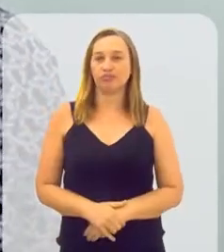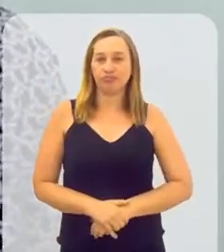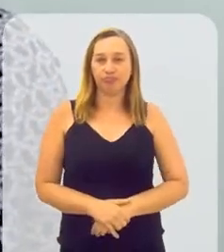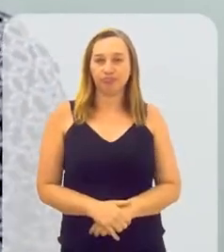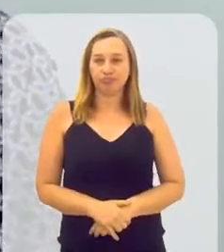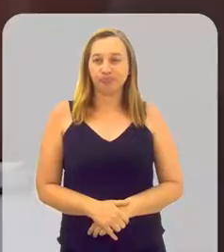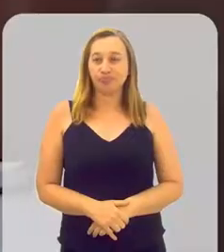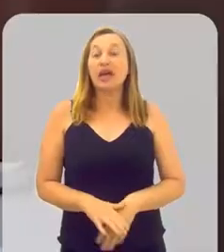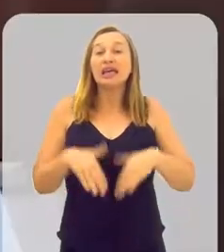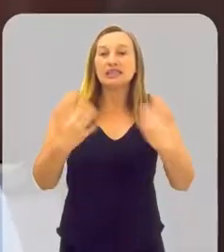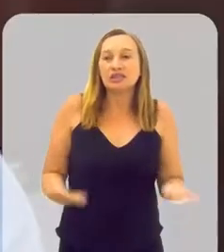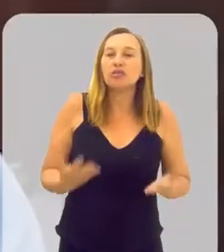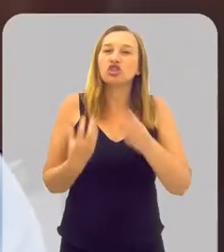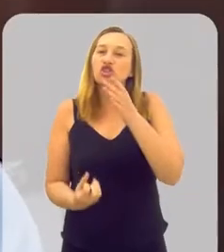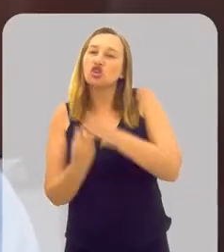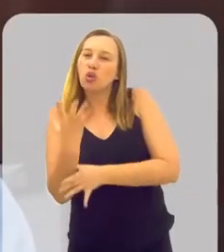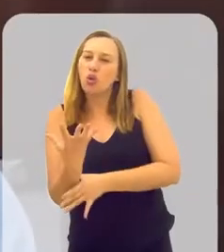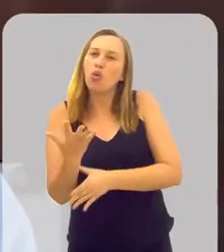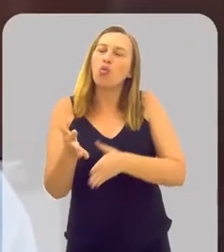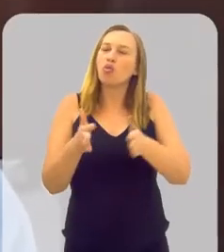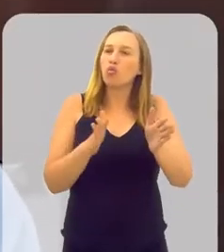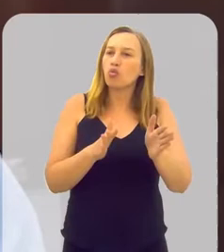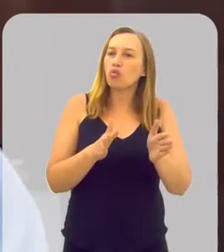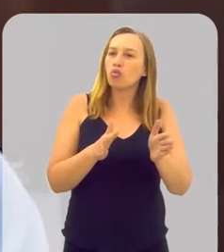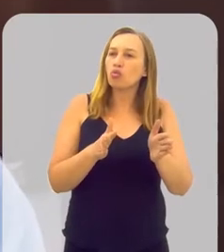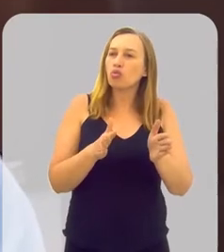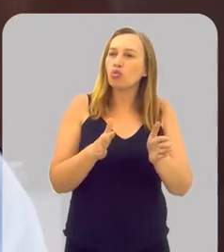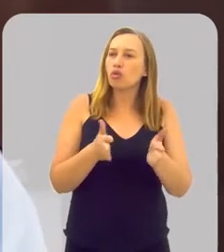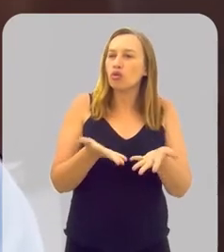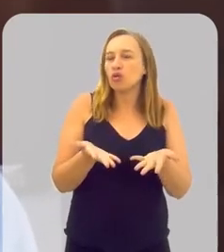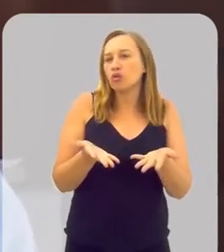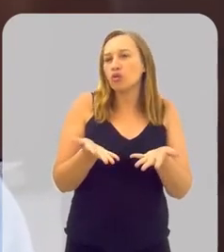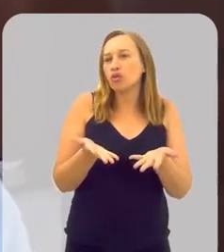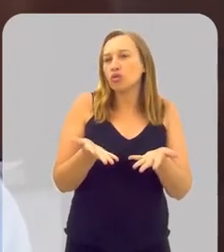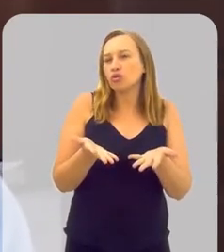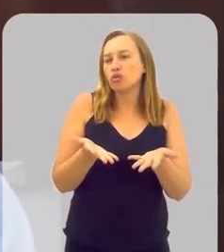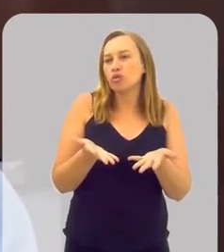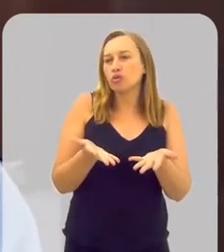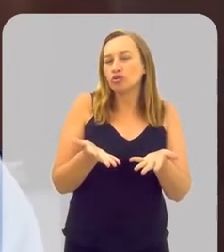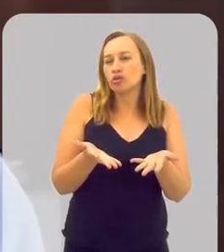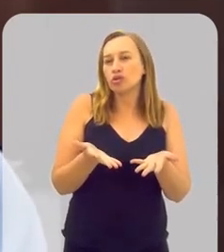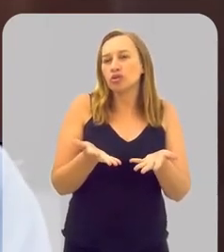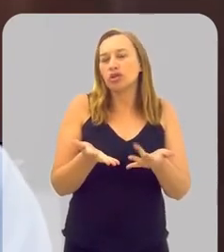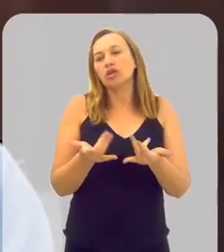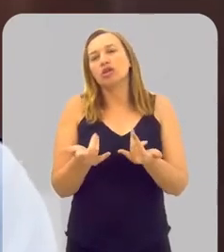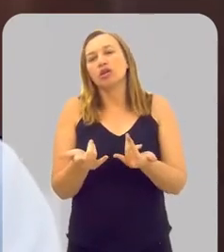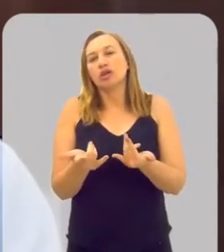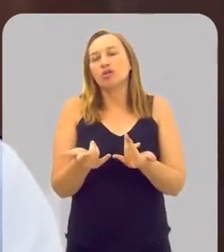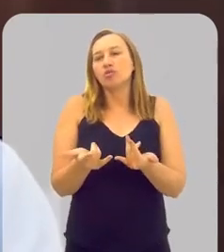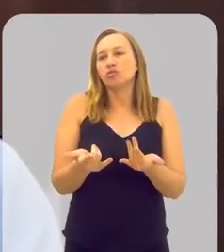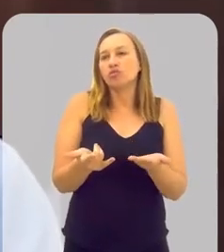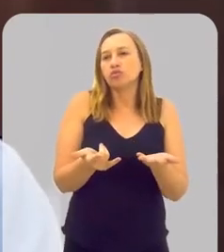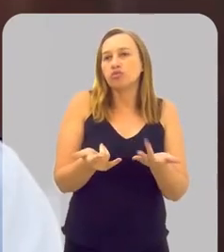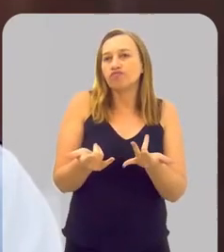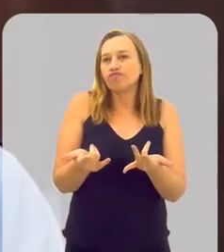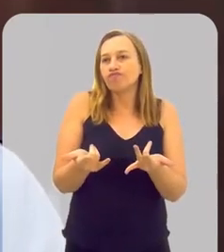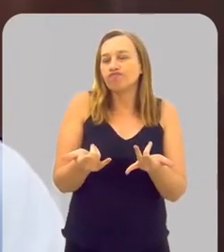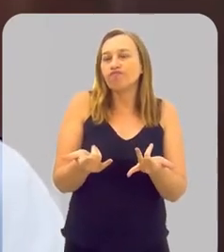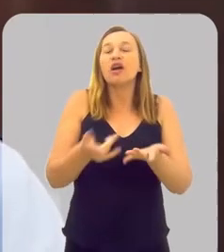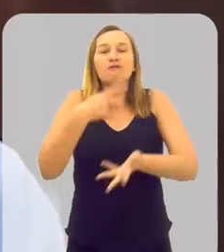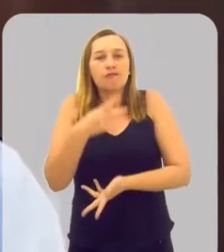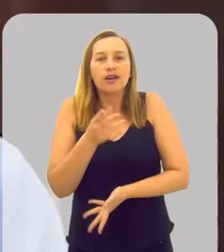Então, a gente criou uma frase de efeito recentemente, né, por conta da Rio Oil & Gas, que